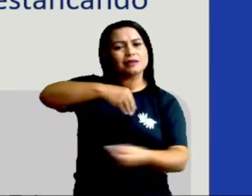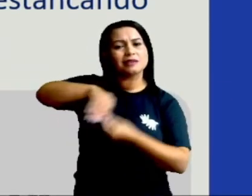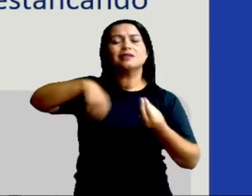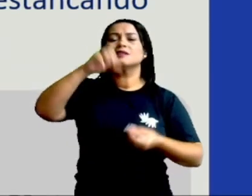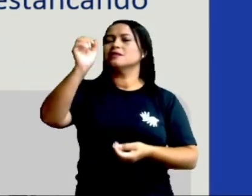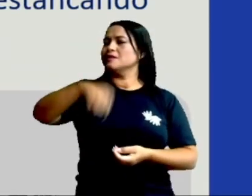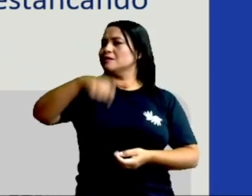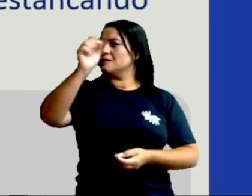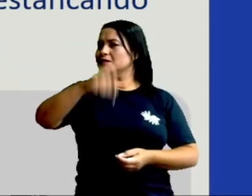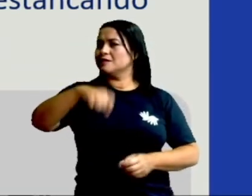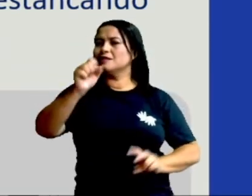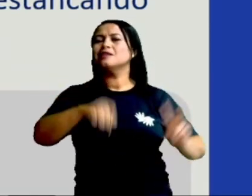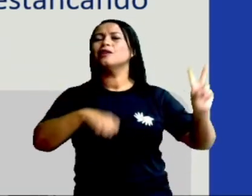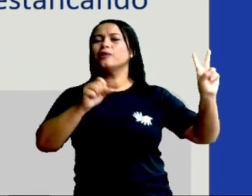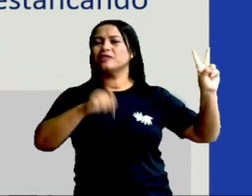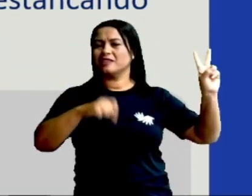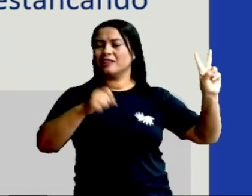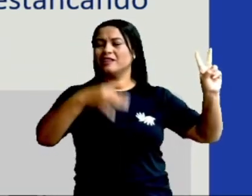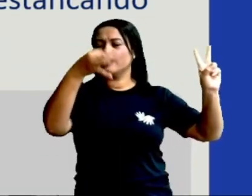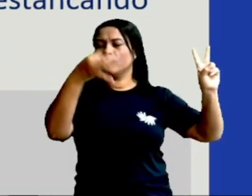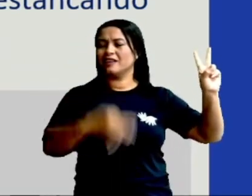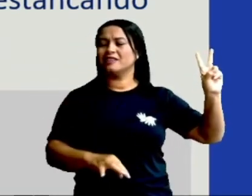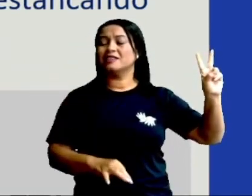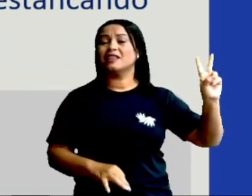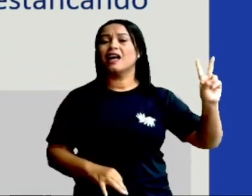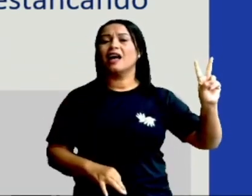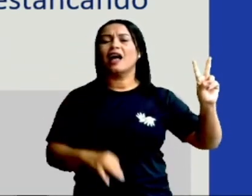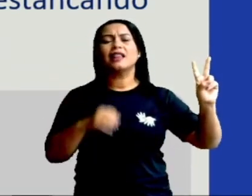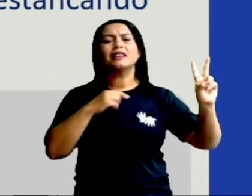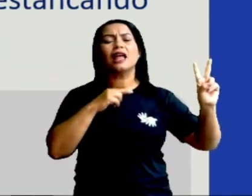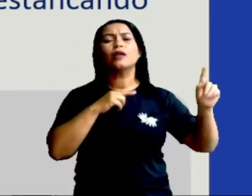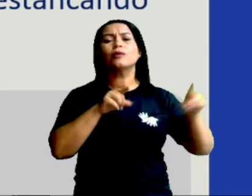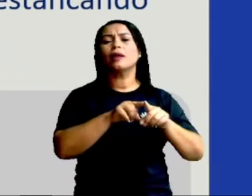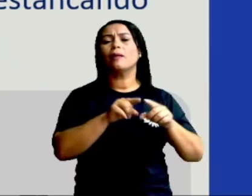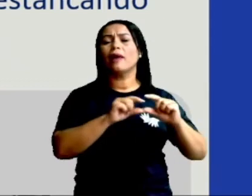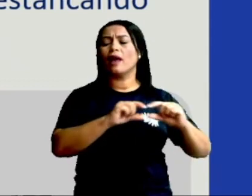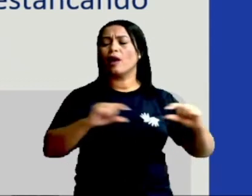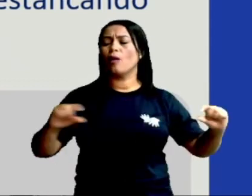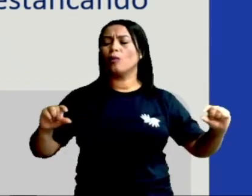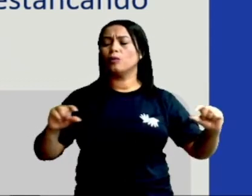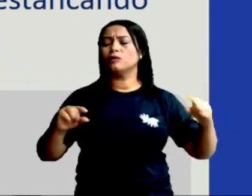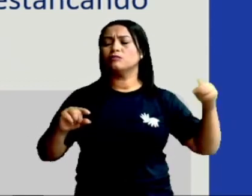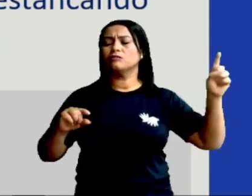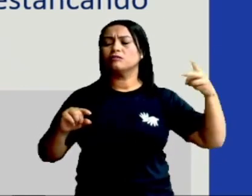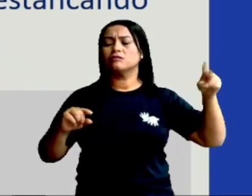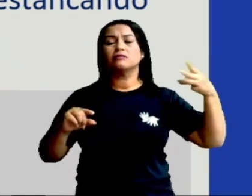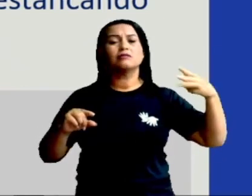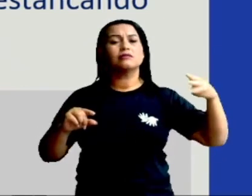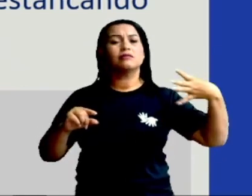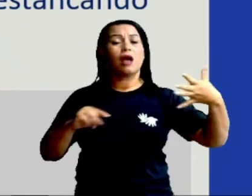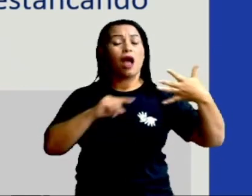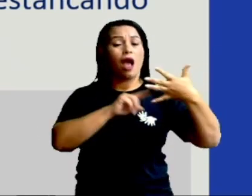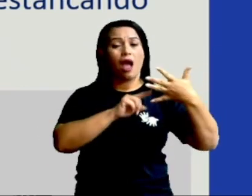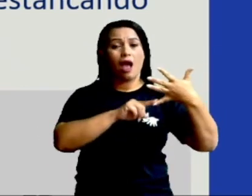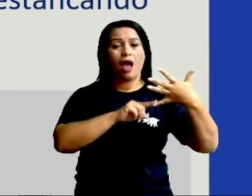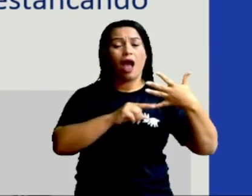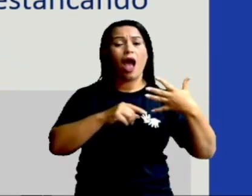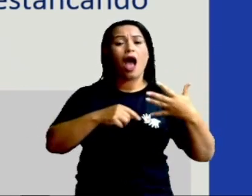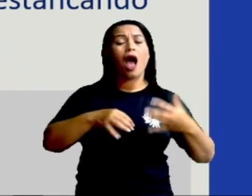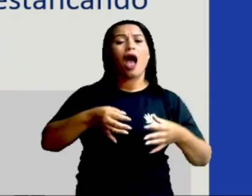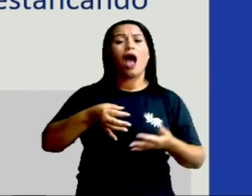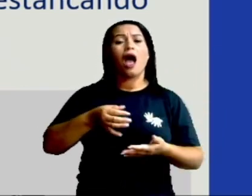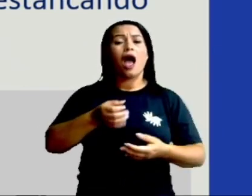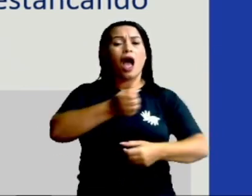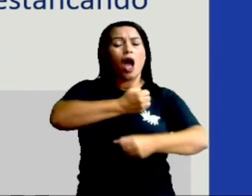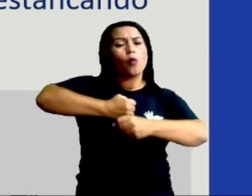sim com certeza está correto a culinária é composta por uma diversidade de frutas